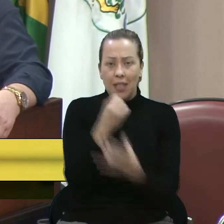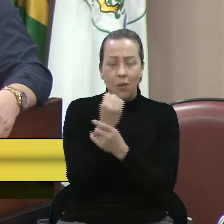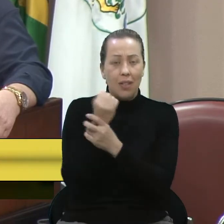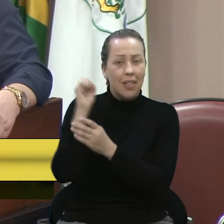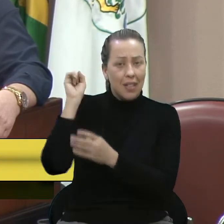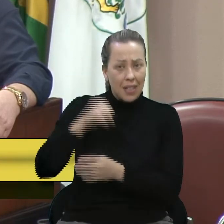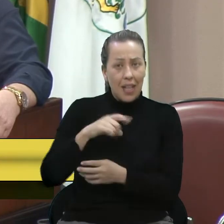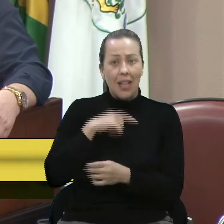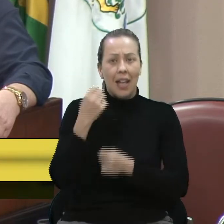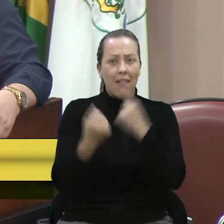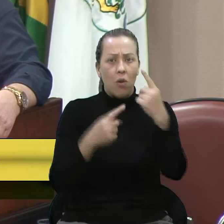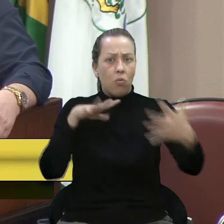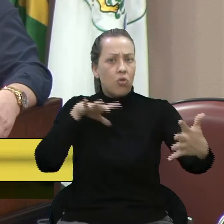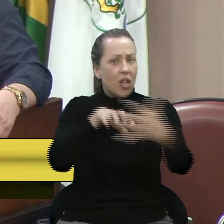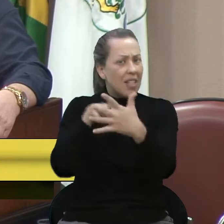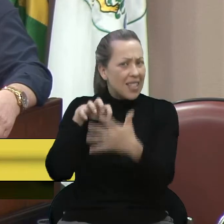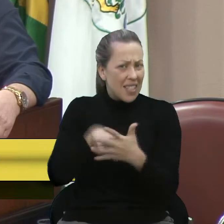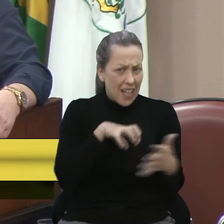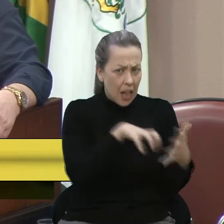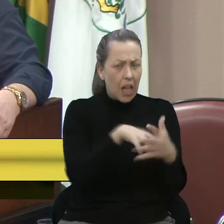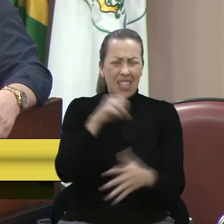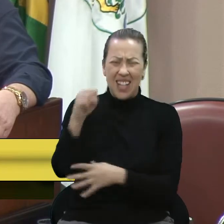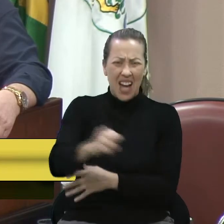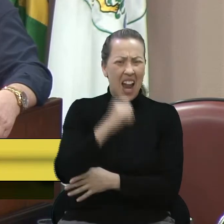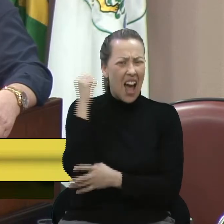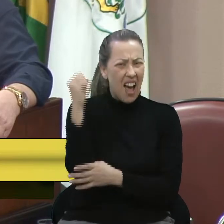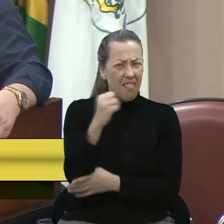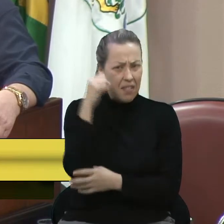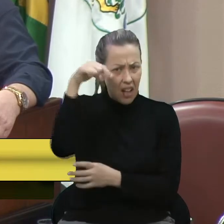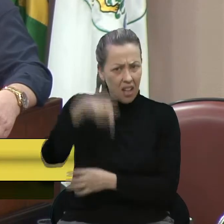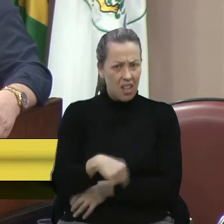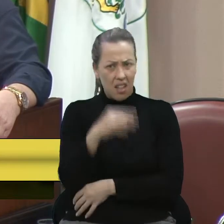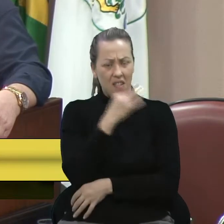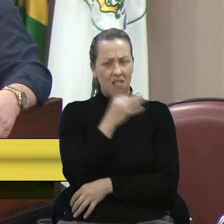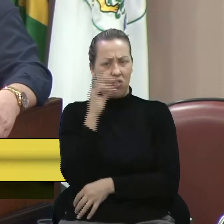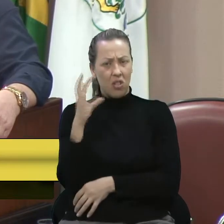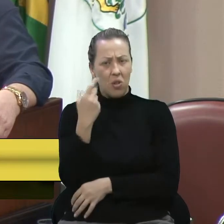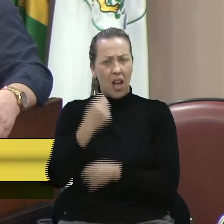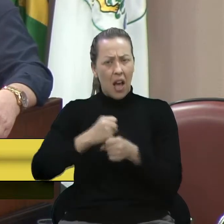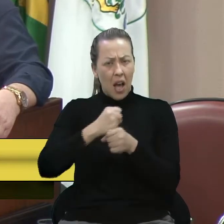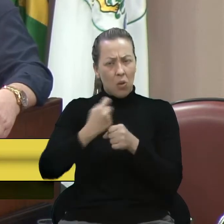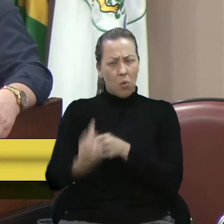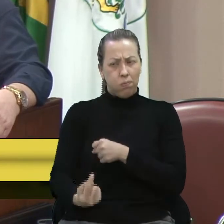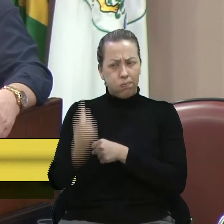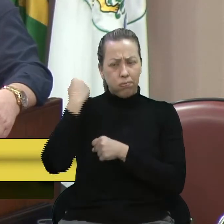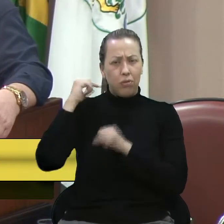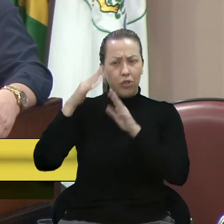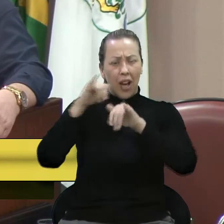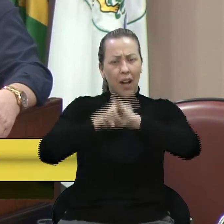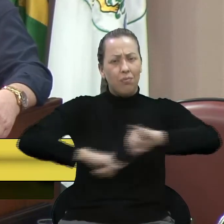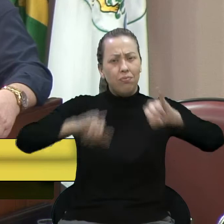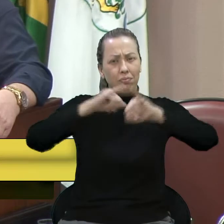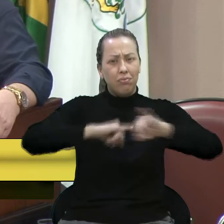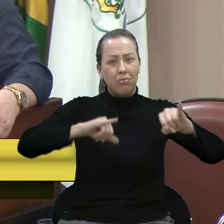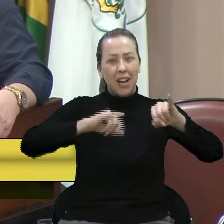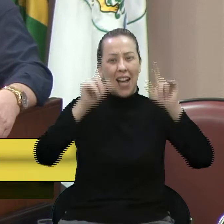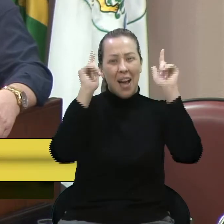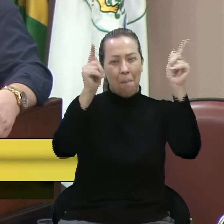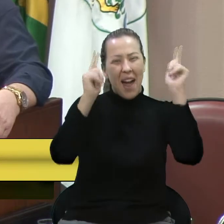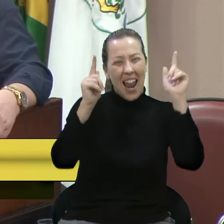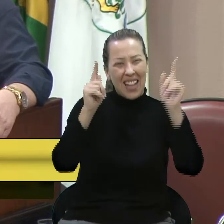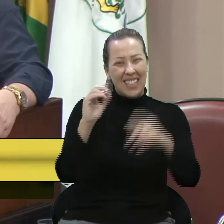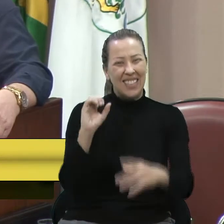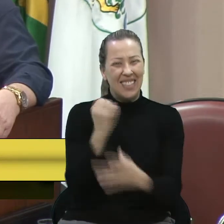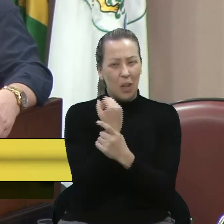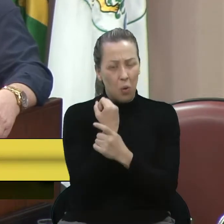gente teve algumas tragédias acontecendo dentro da nossa cidade. Há muitos anos atrás já foi instituída essa balada segura e